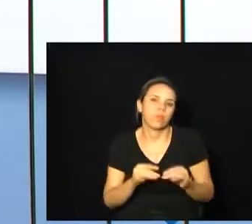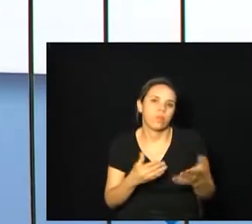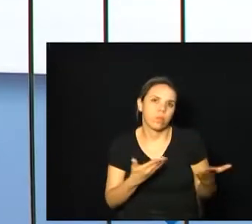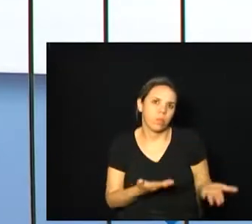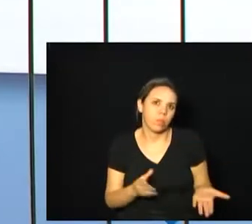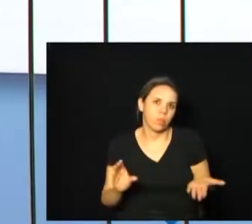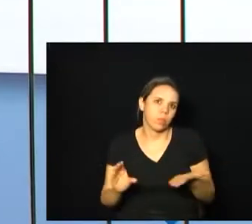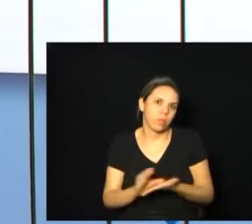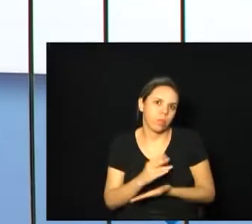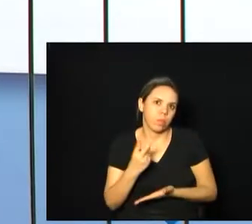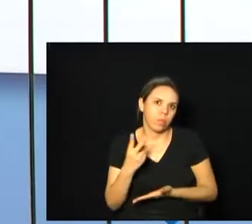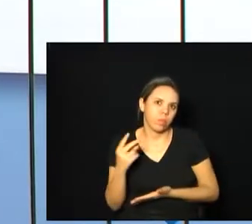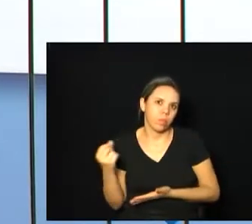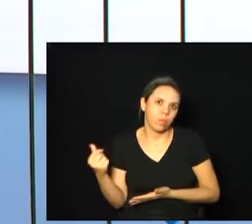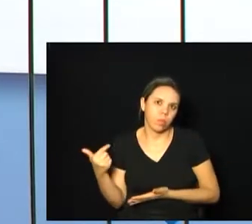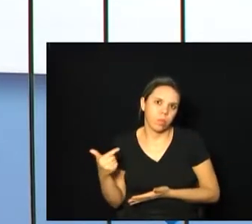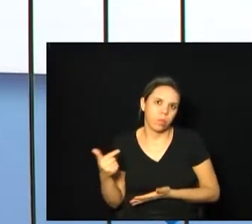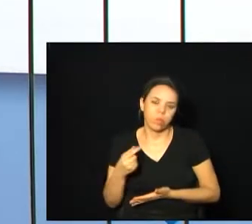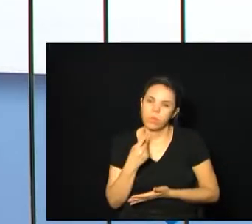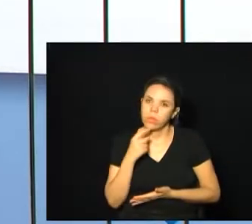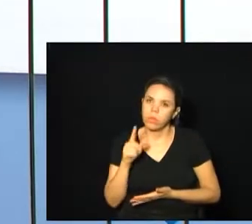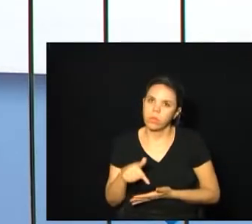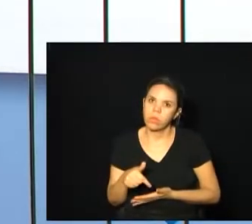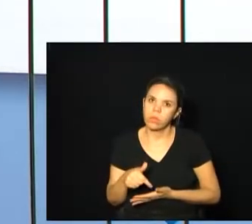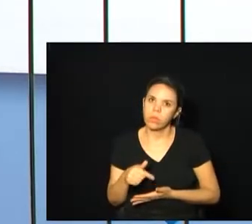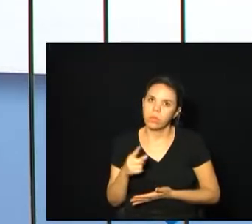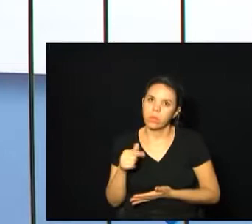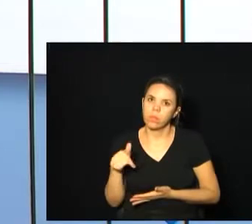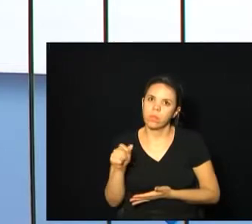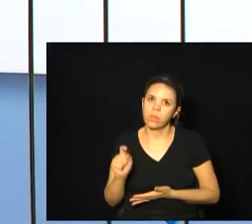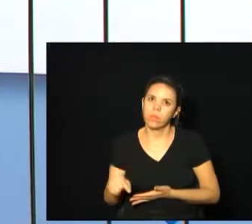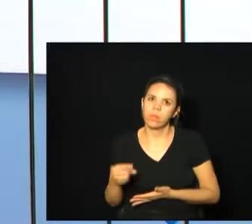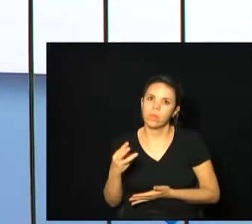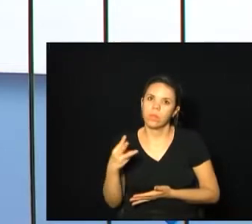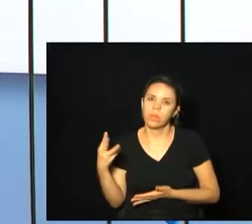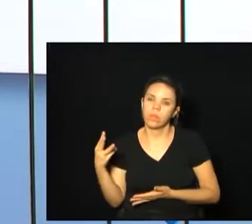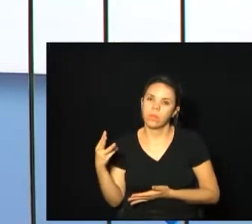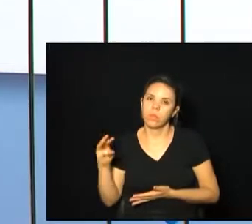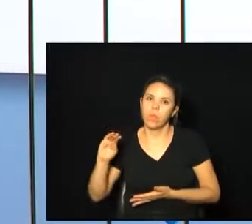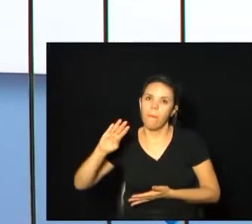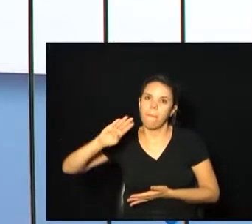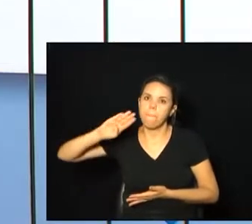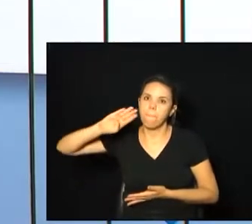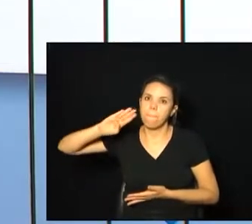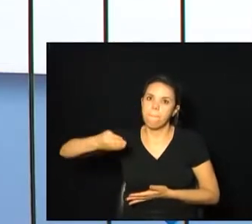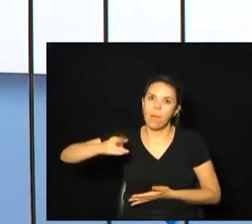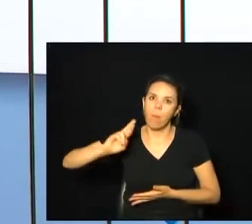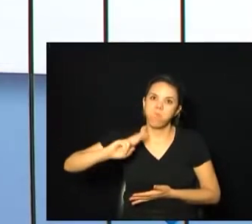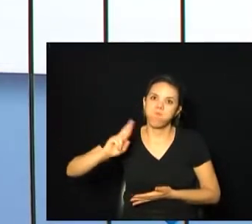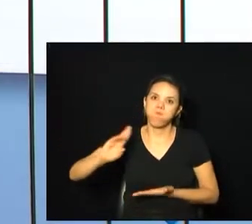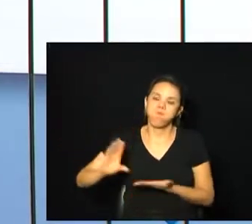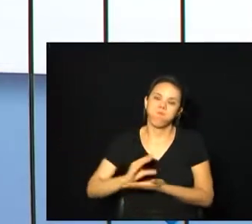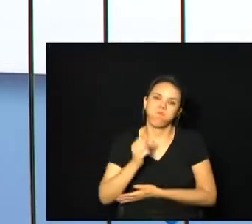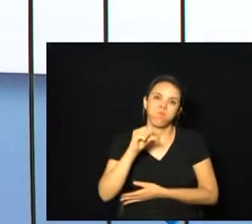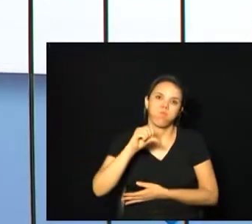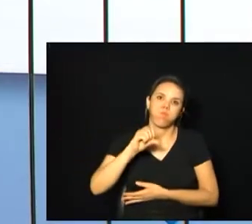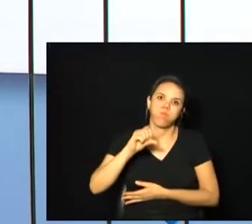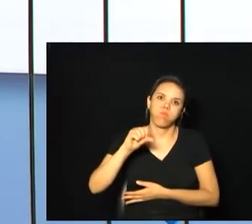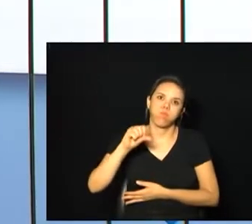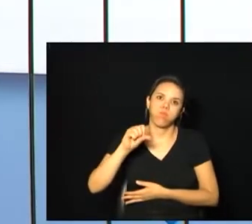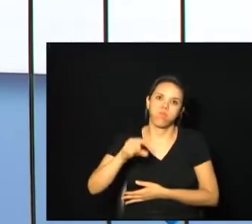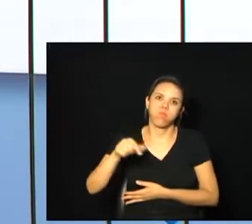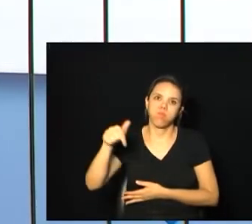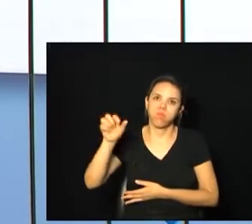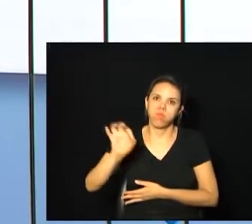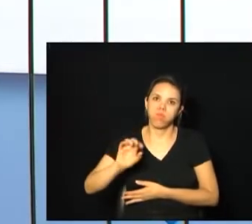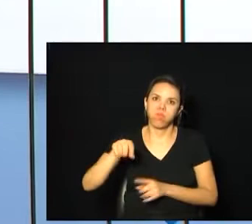O orçamento de 2022 para Campinas é de 7,13 bilhões de reais, um valor 9,7% a